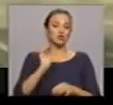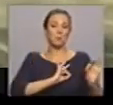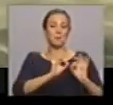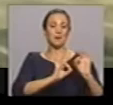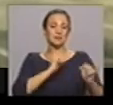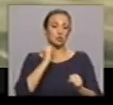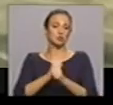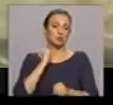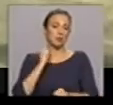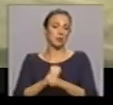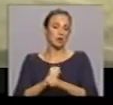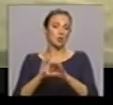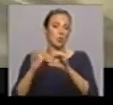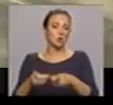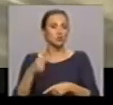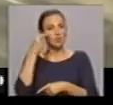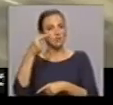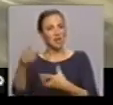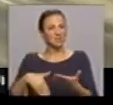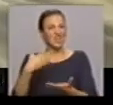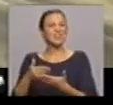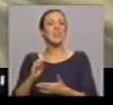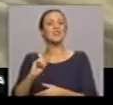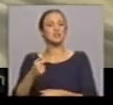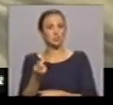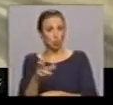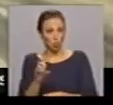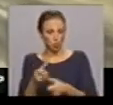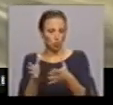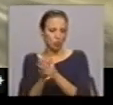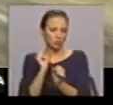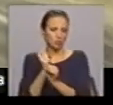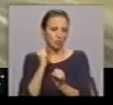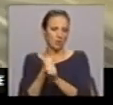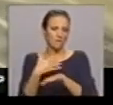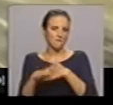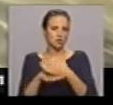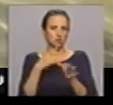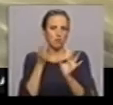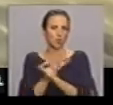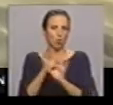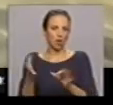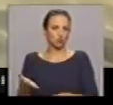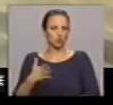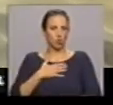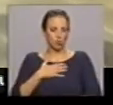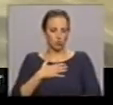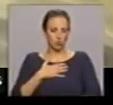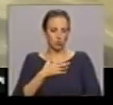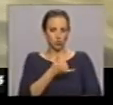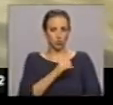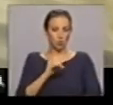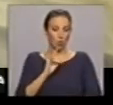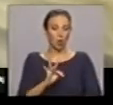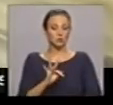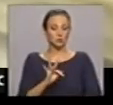execução, de lançamento da missão, da viagem até Saturno e depois todo o trabalho extraordinário que nos deu desde 2004 ali